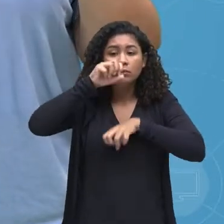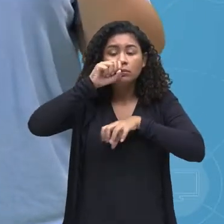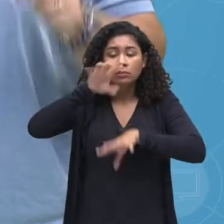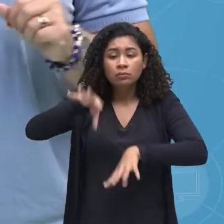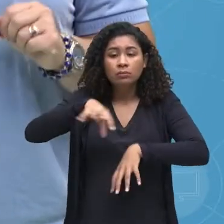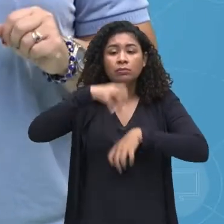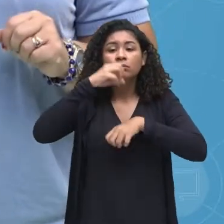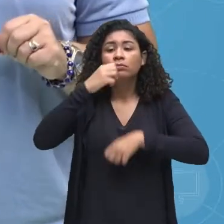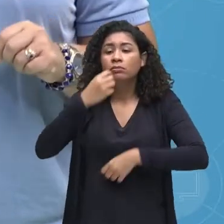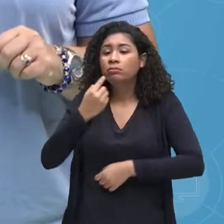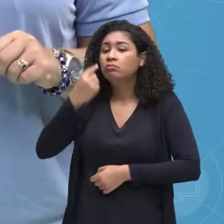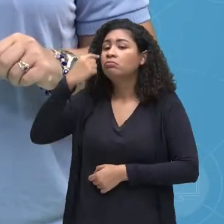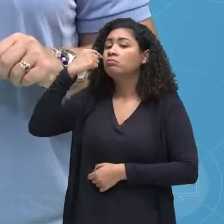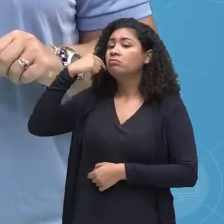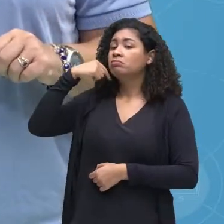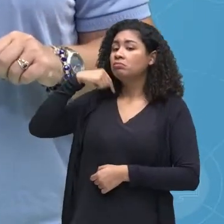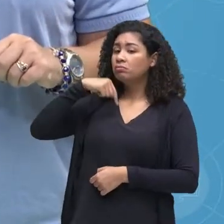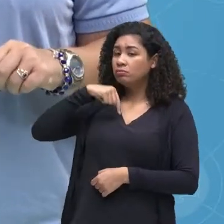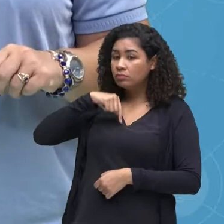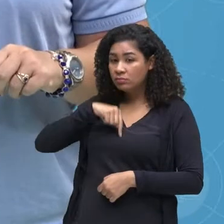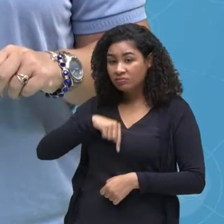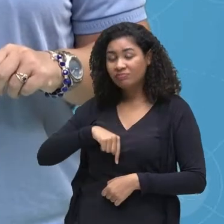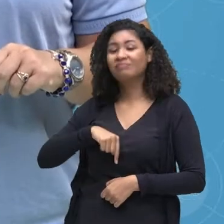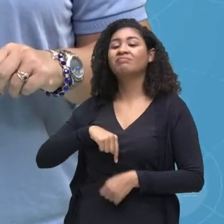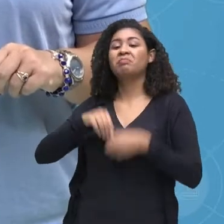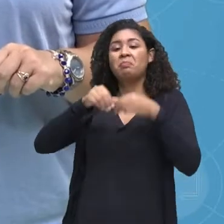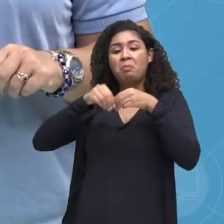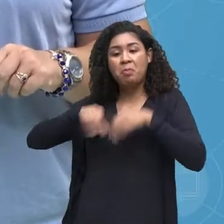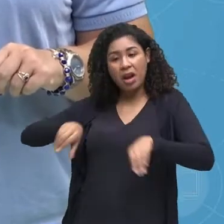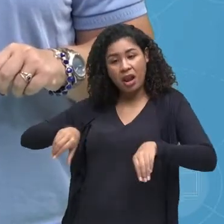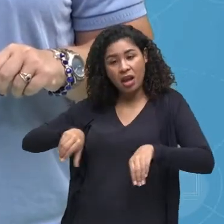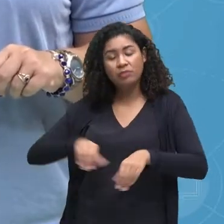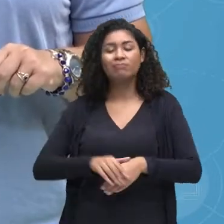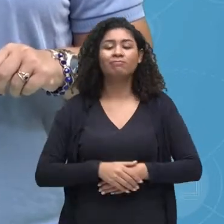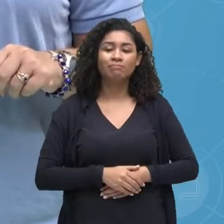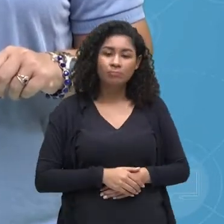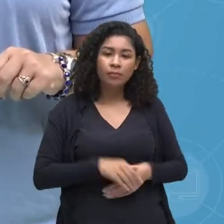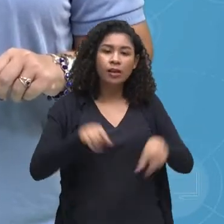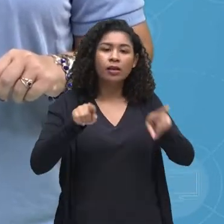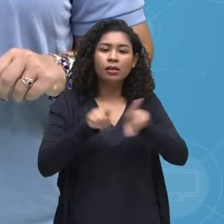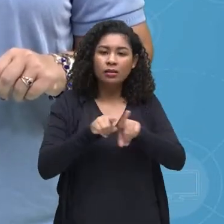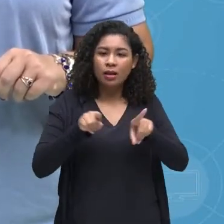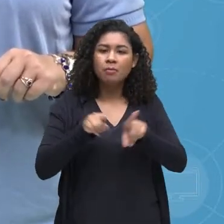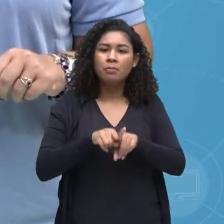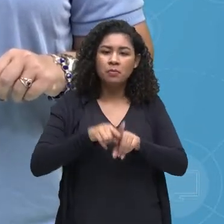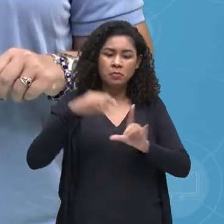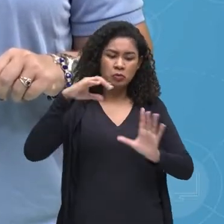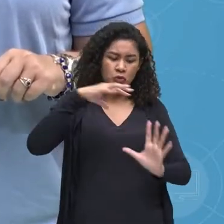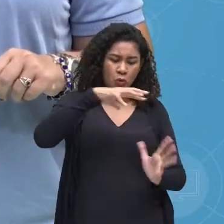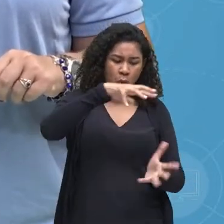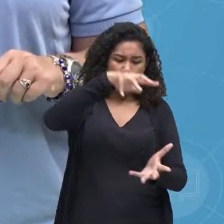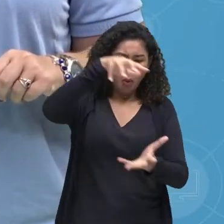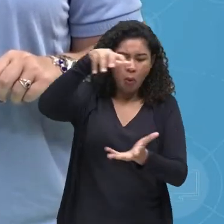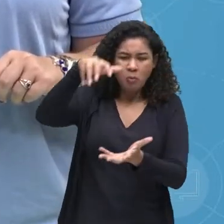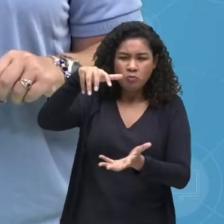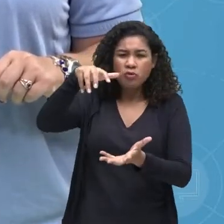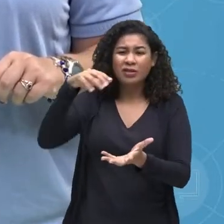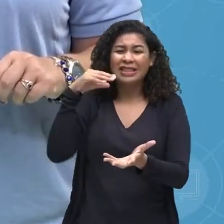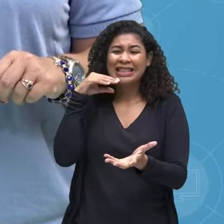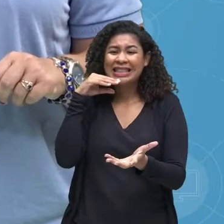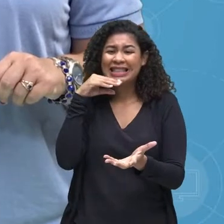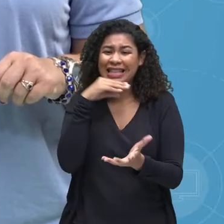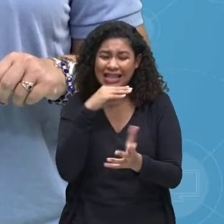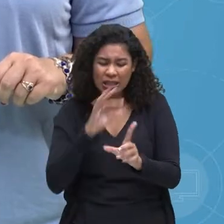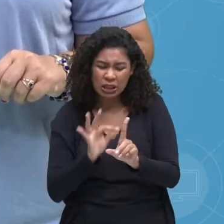organismo pela nossa respiração. Aquecimento global, destruição da camada de ozônio,